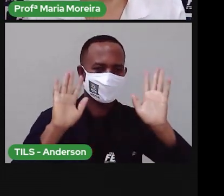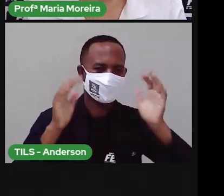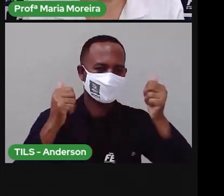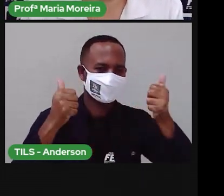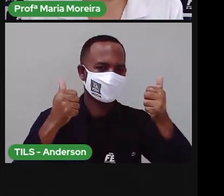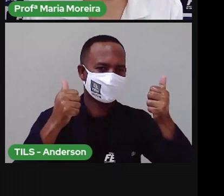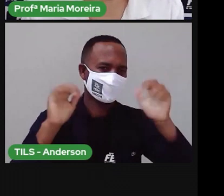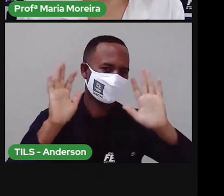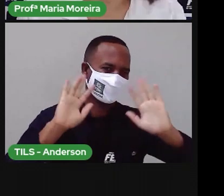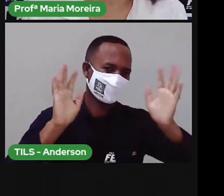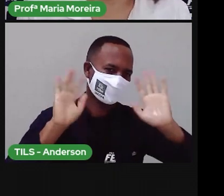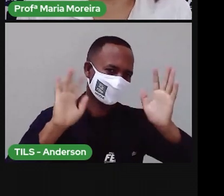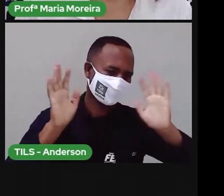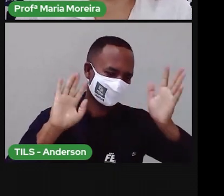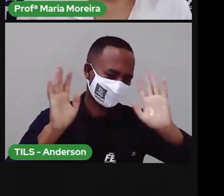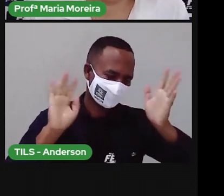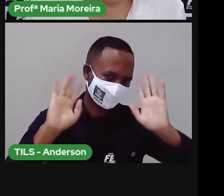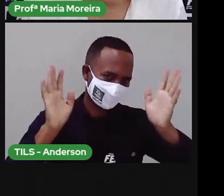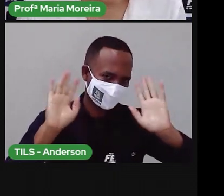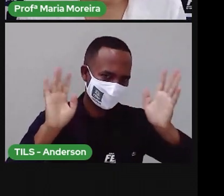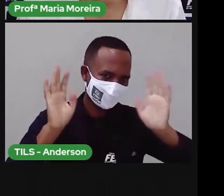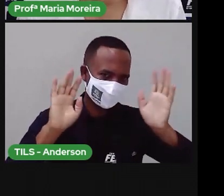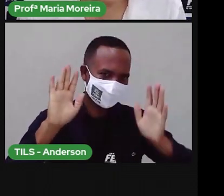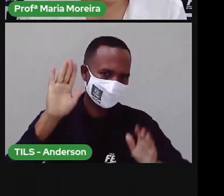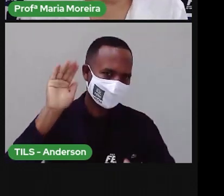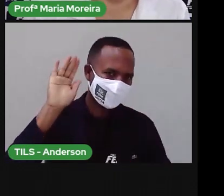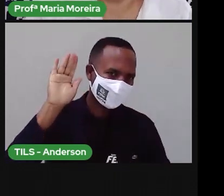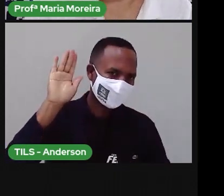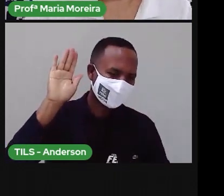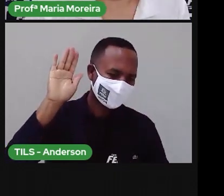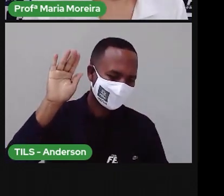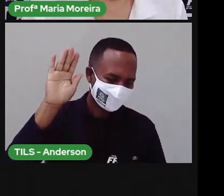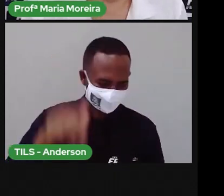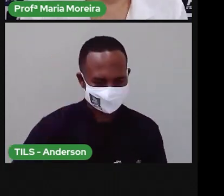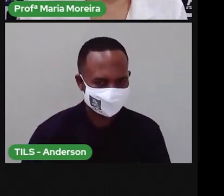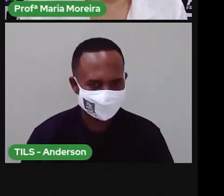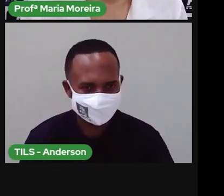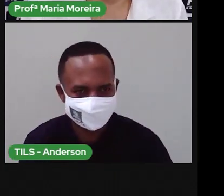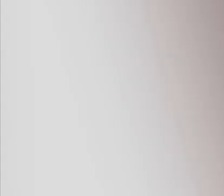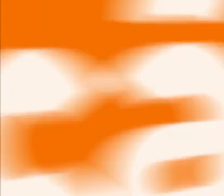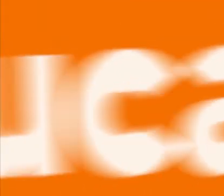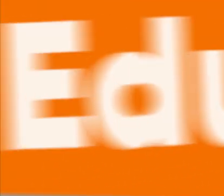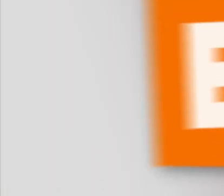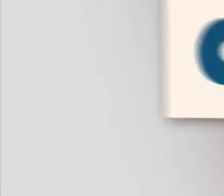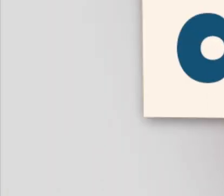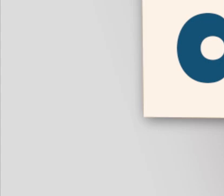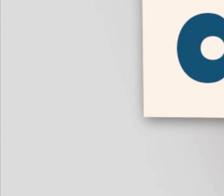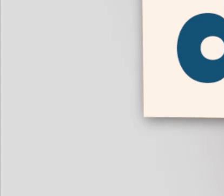vocês, até a nossa próxima aula. Foi um prazer estar com vocês mais um dia. Cheiro!